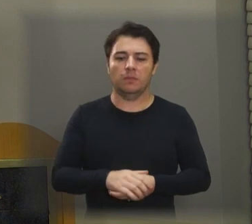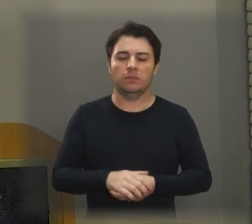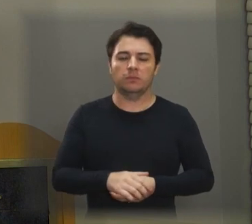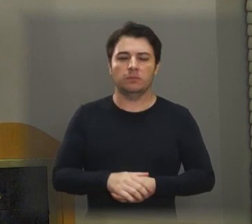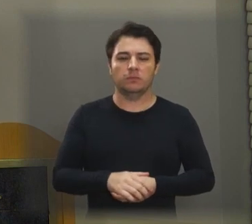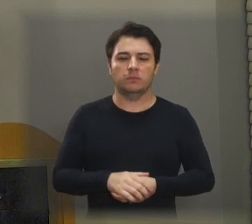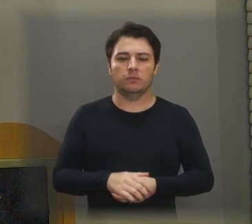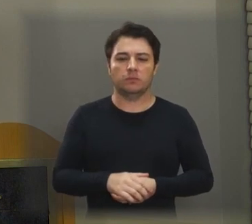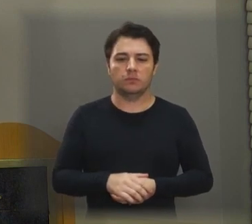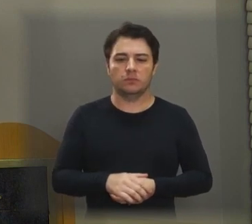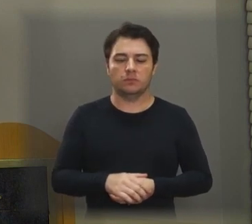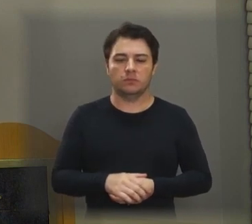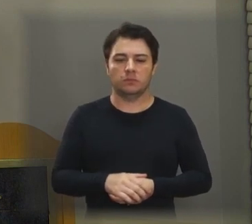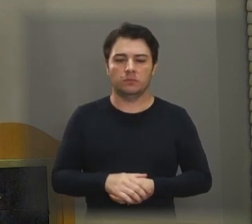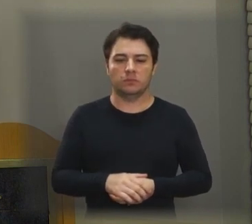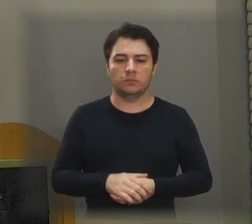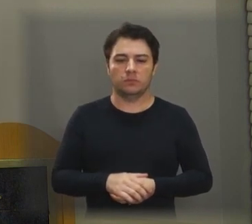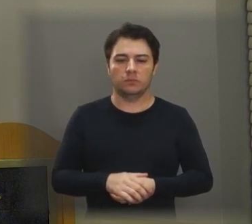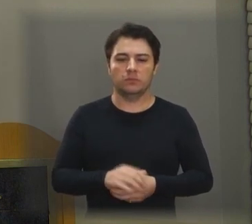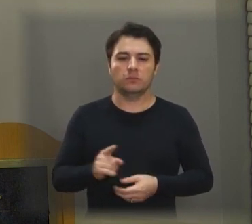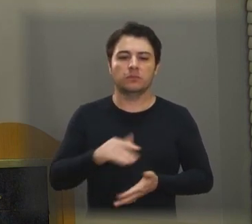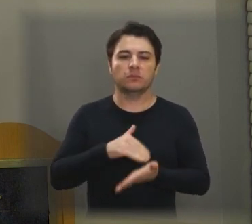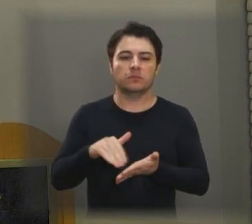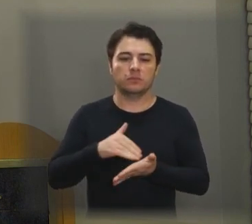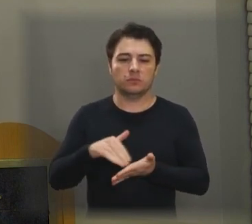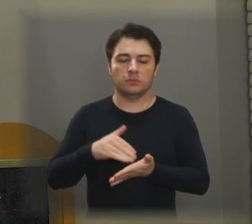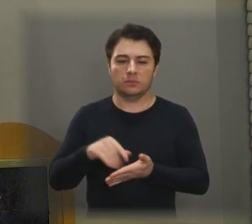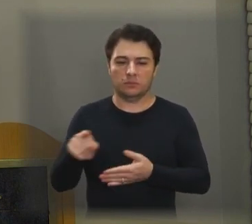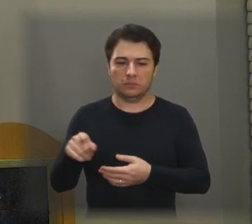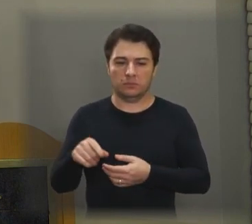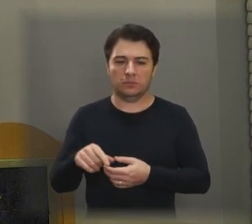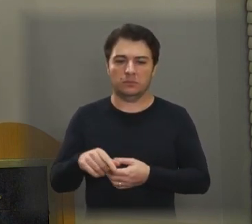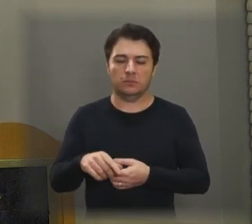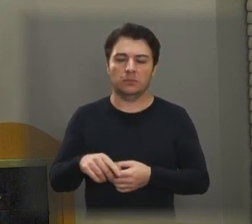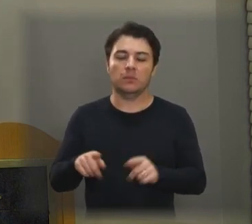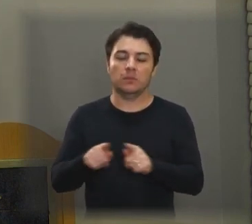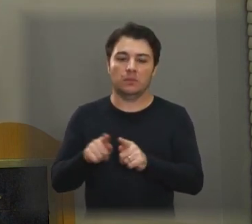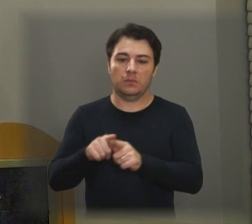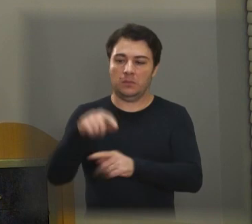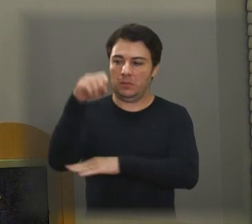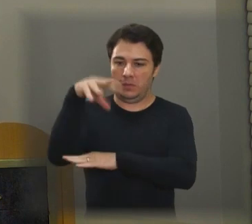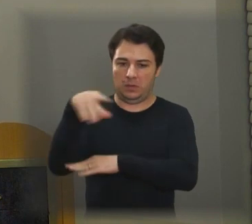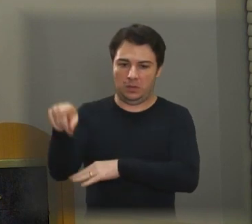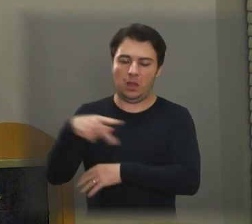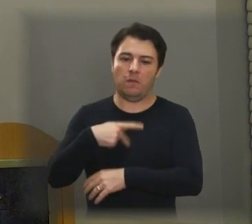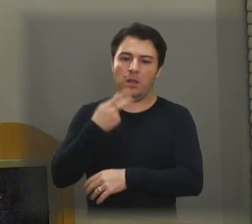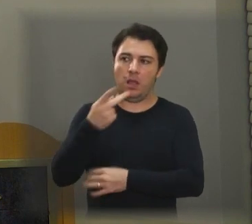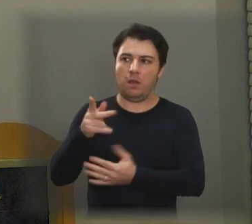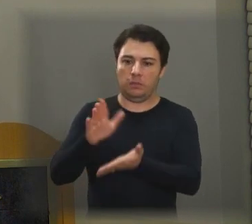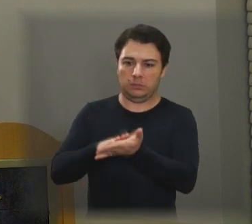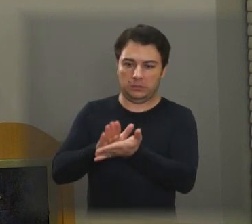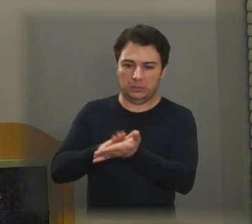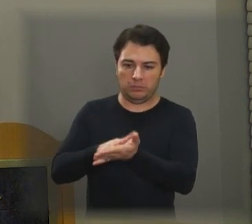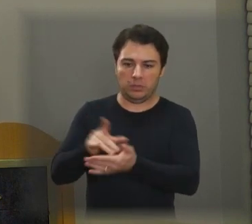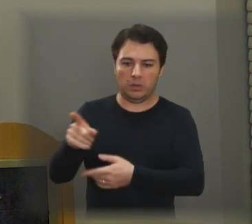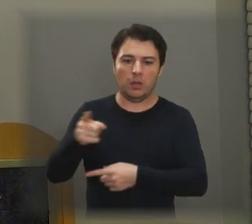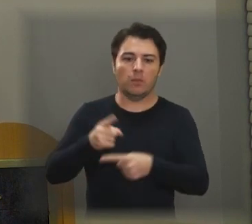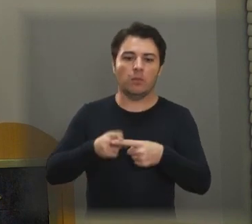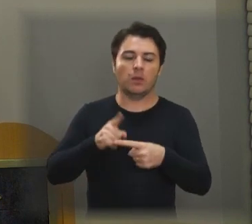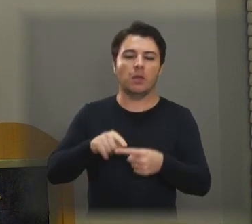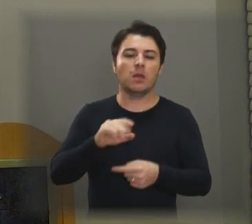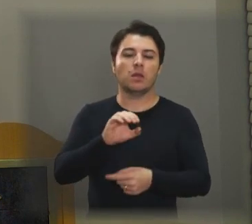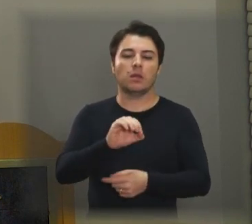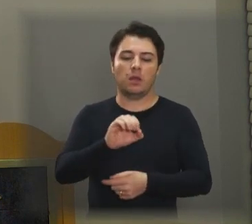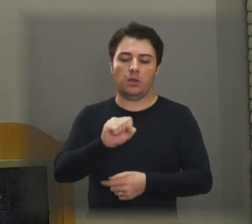conta tá aqui a secretaria de serviços públicos e sobre a iluminação pública era para eu quero parabenizar e o